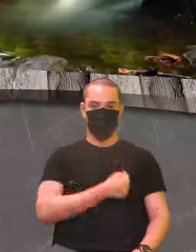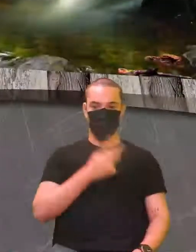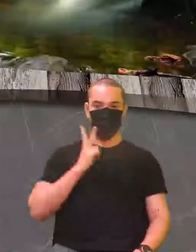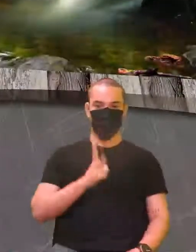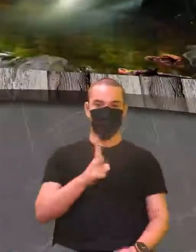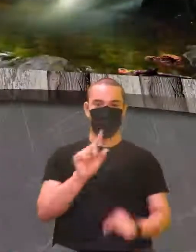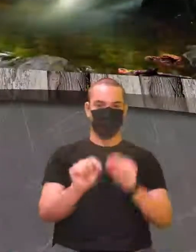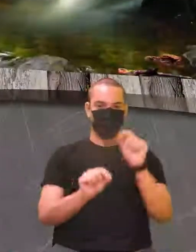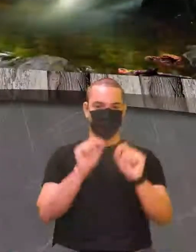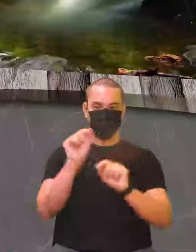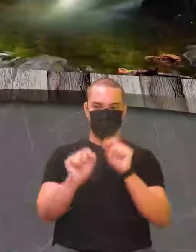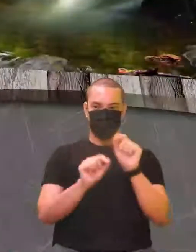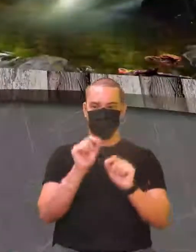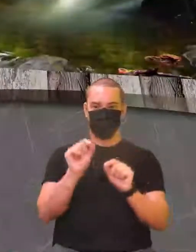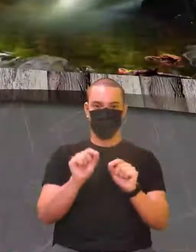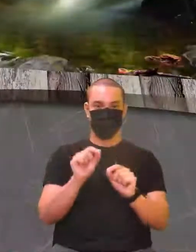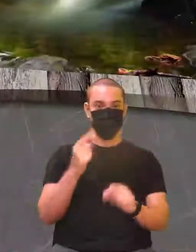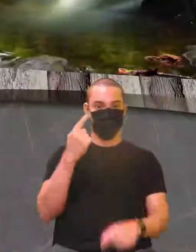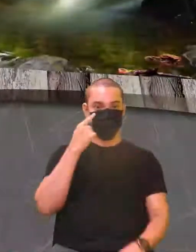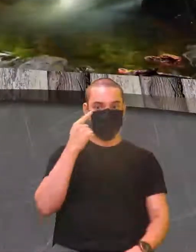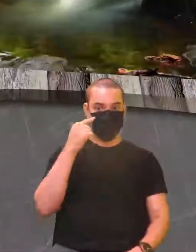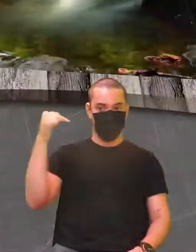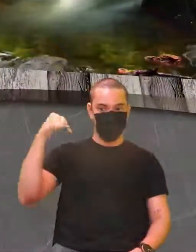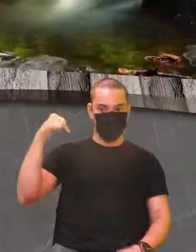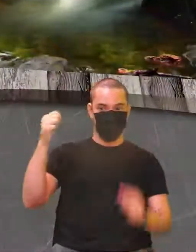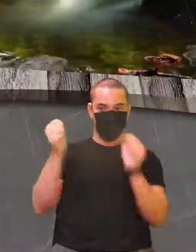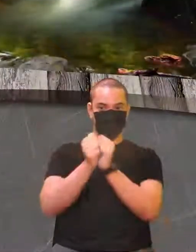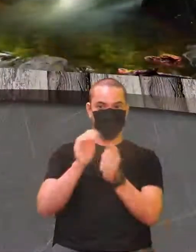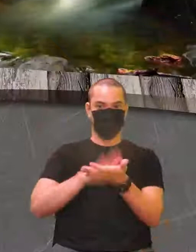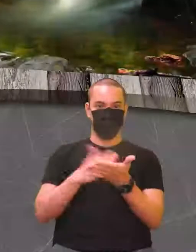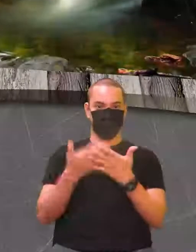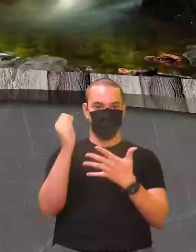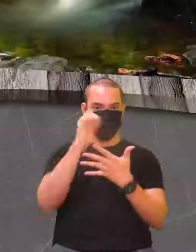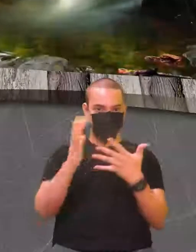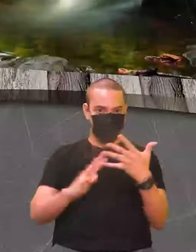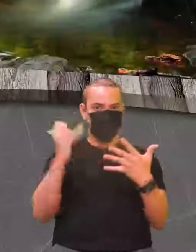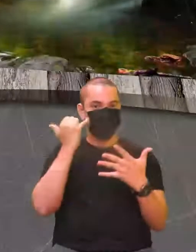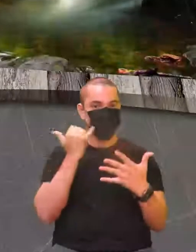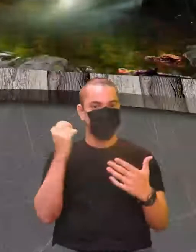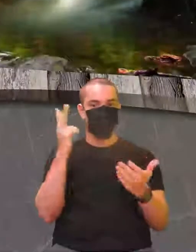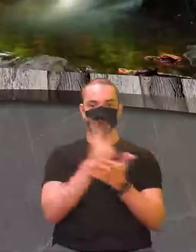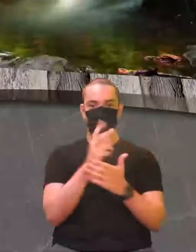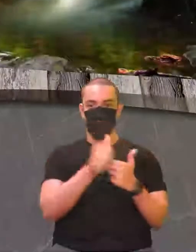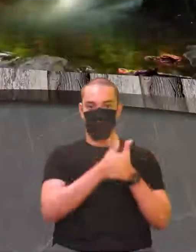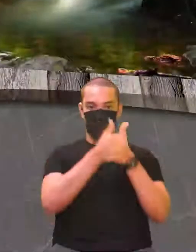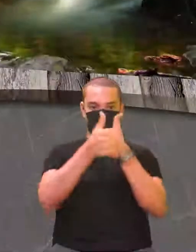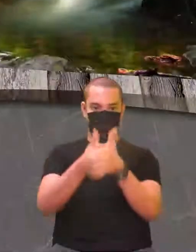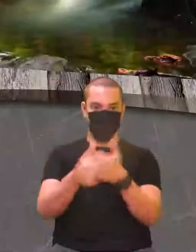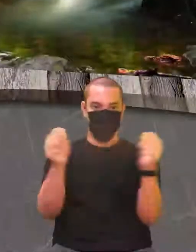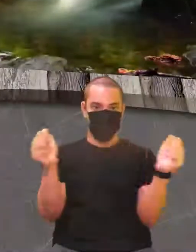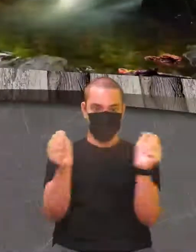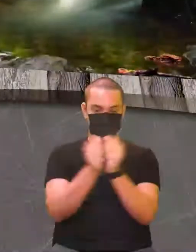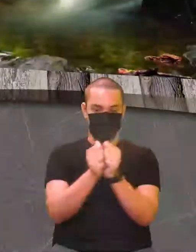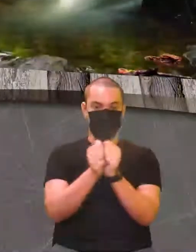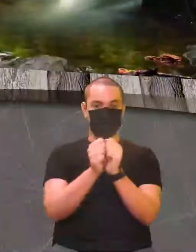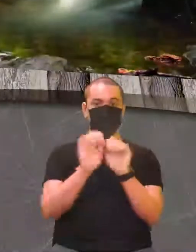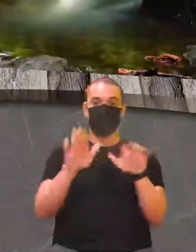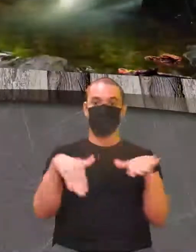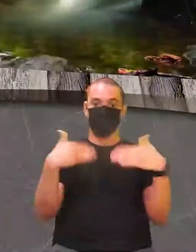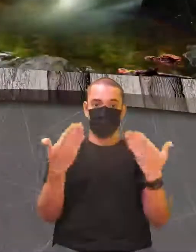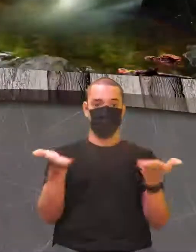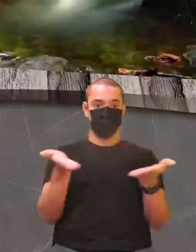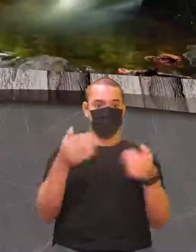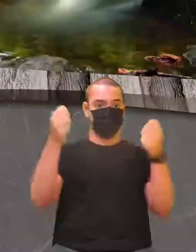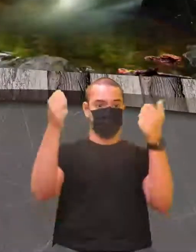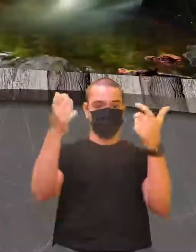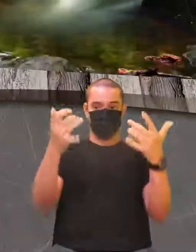continuar nessa pegada. Olha aqui, nosso colega aqui, o Vitor, né? Sempre juntinho aqui conosco. E a gente vai falar na